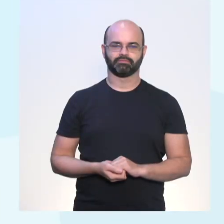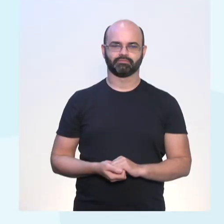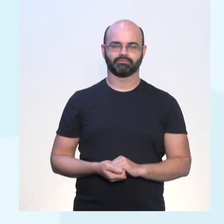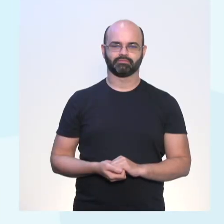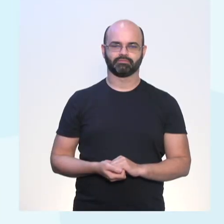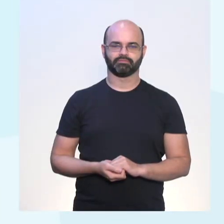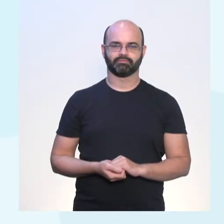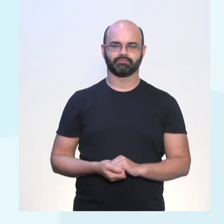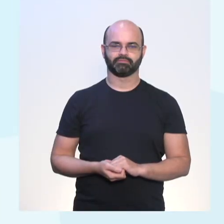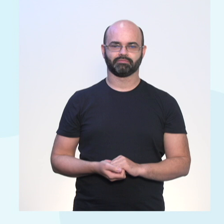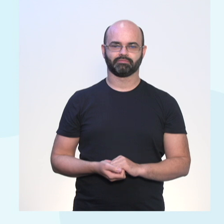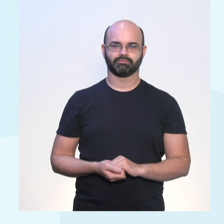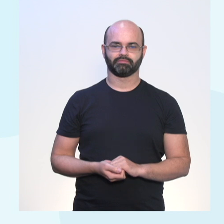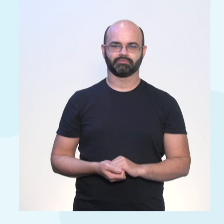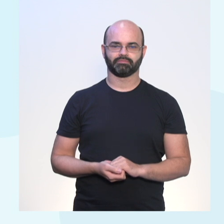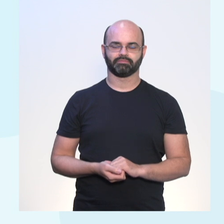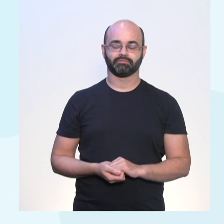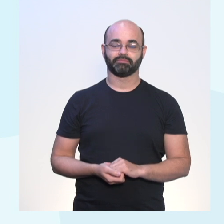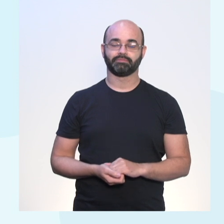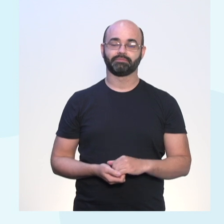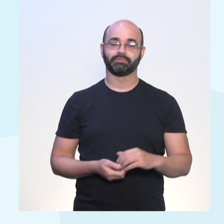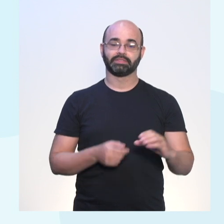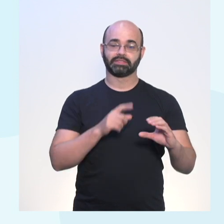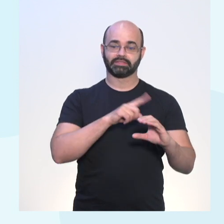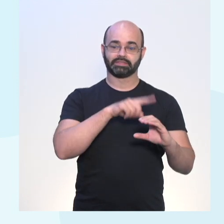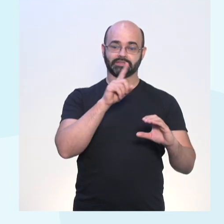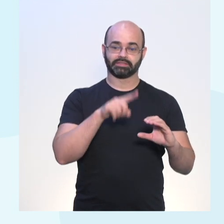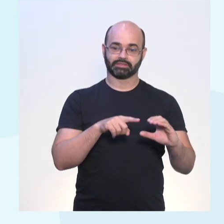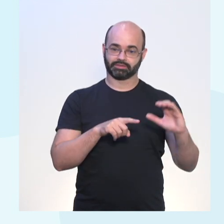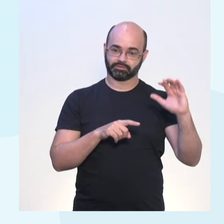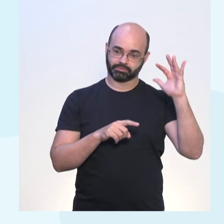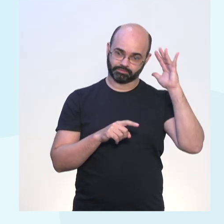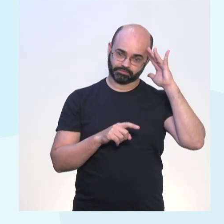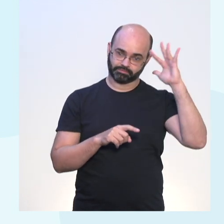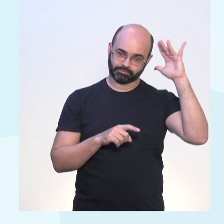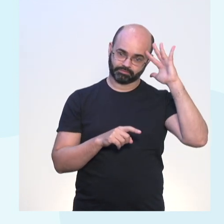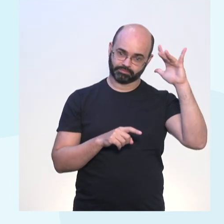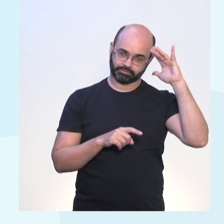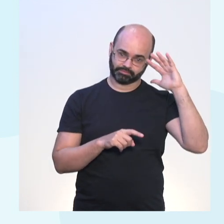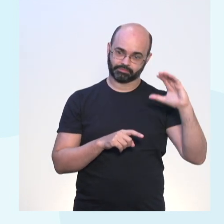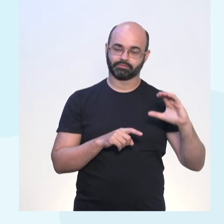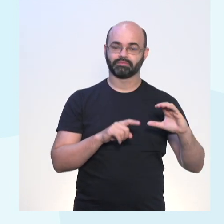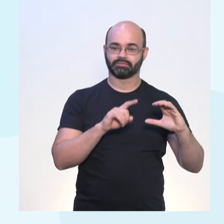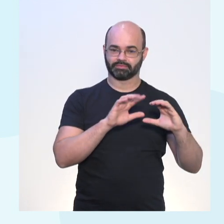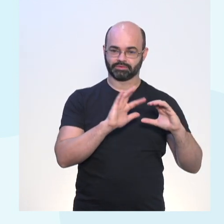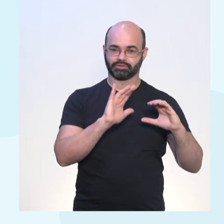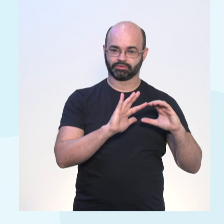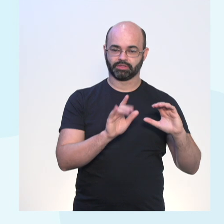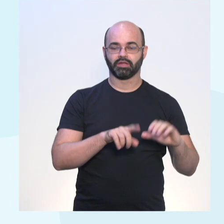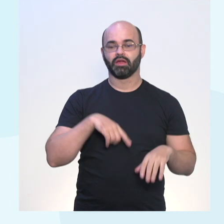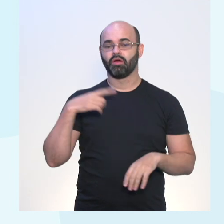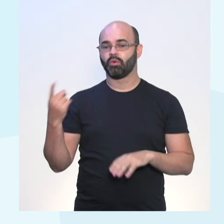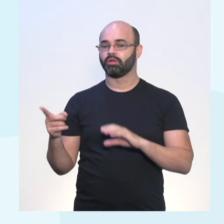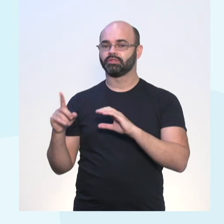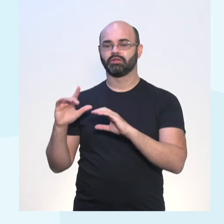distinguir uma teoria científica de uma não